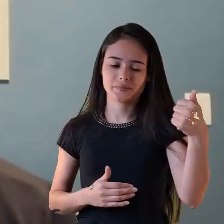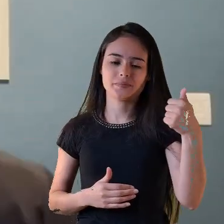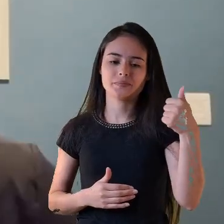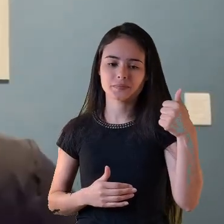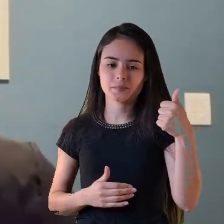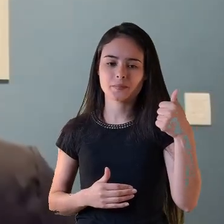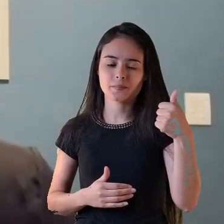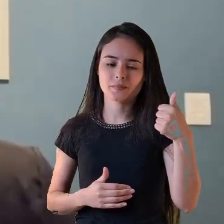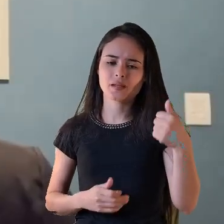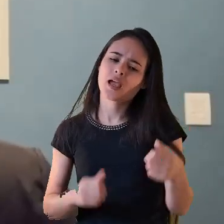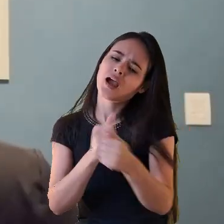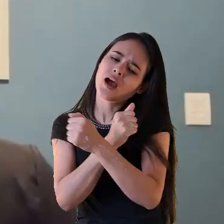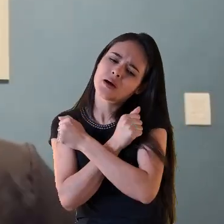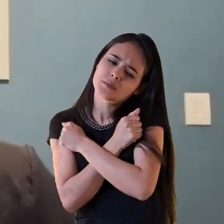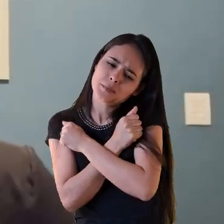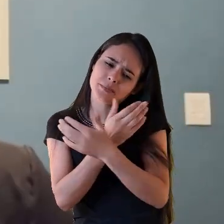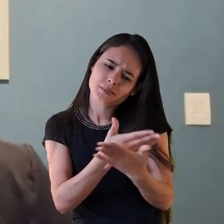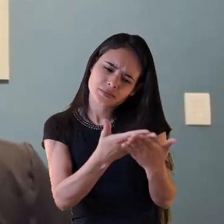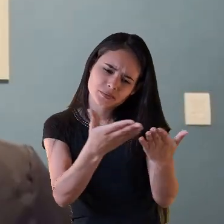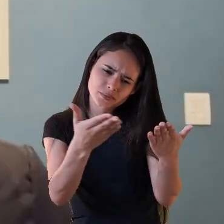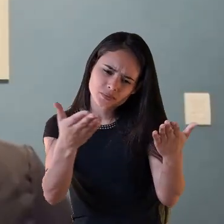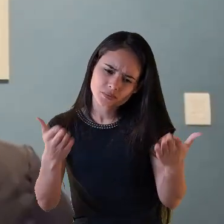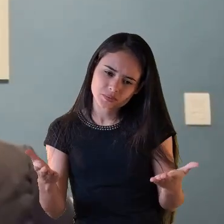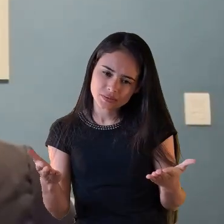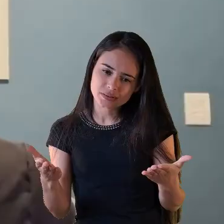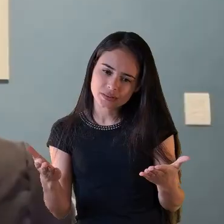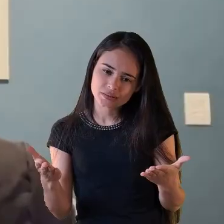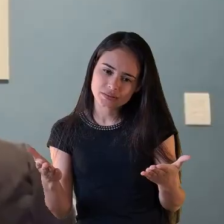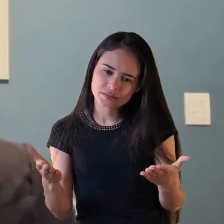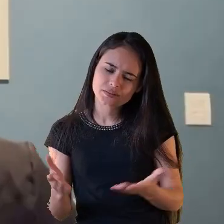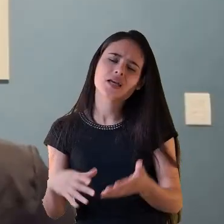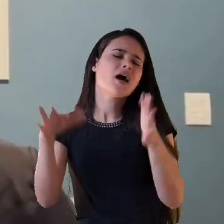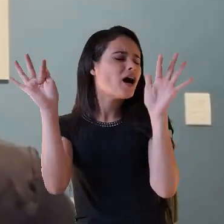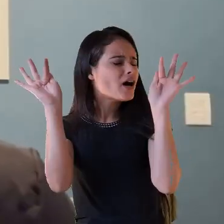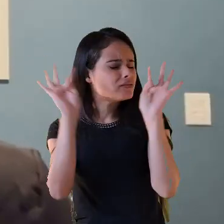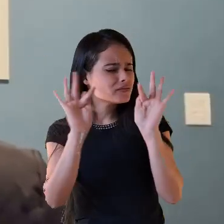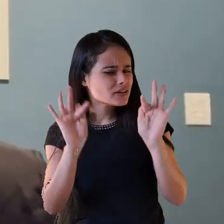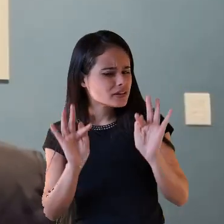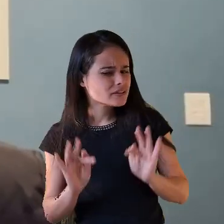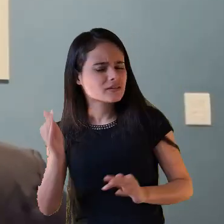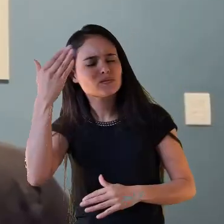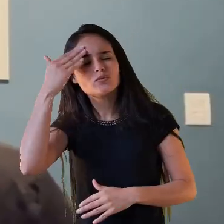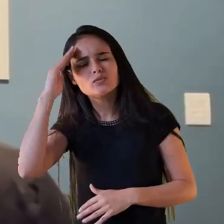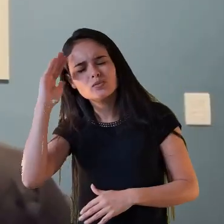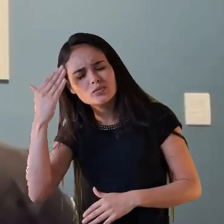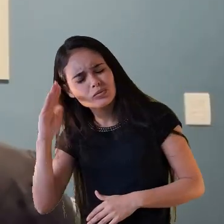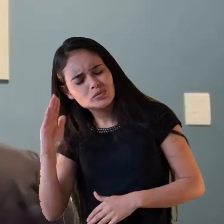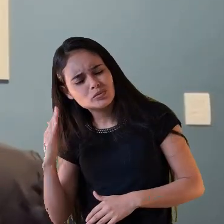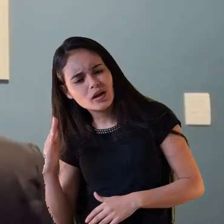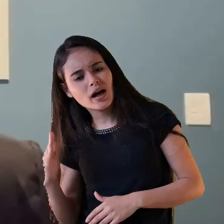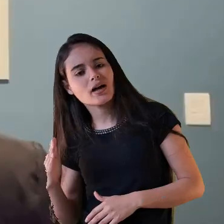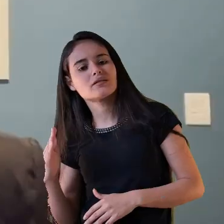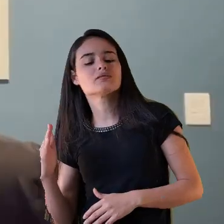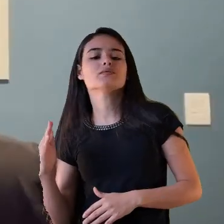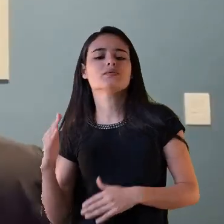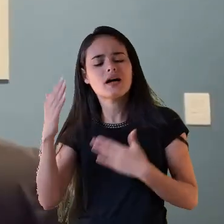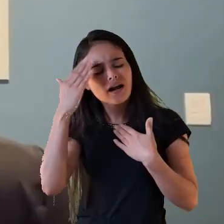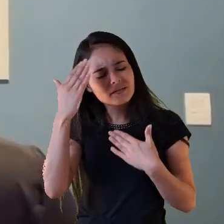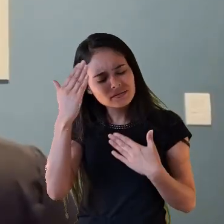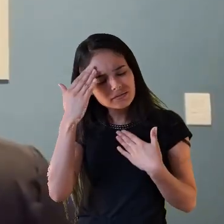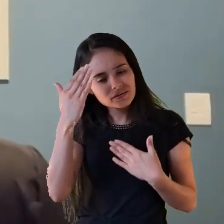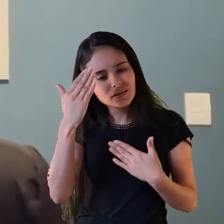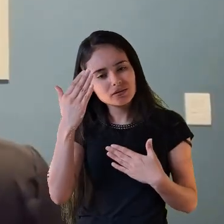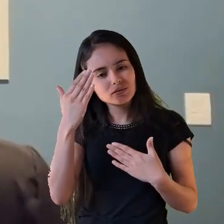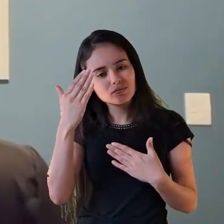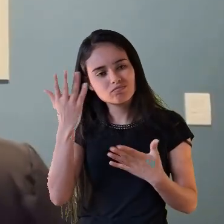isso, deixo meu abraço para vocês, mais uma vez digo que fico muito, muito honrado por essa homenagem. É uma pena